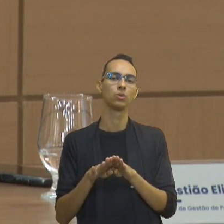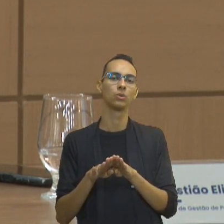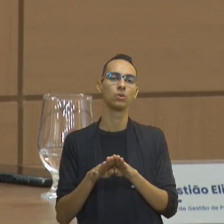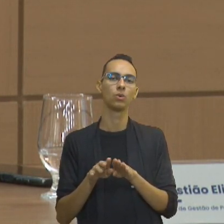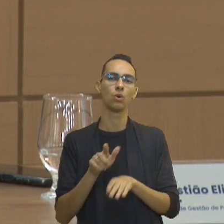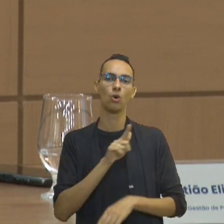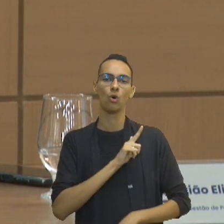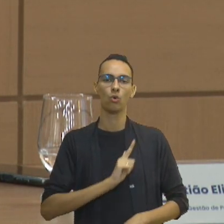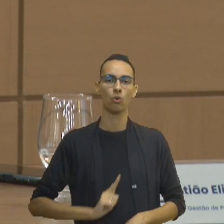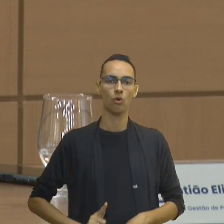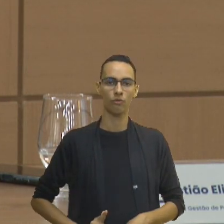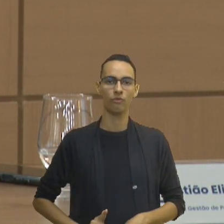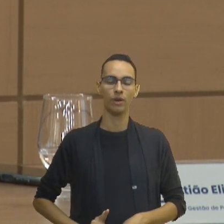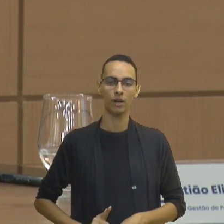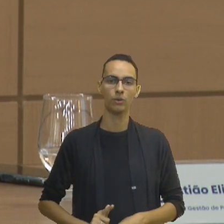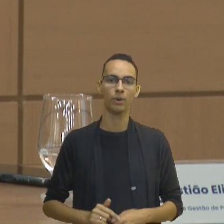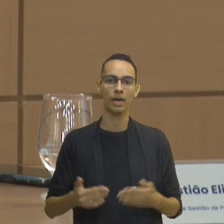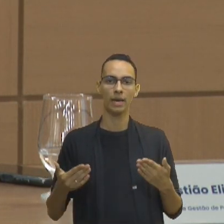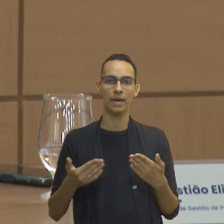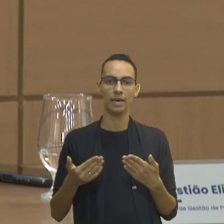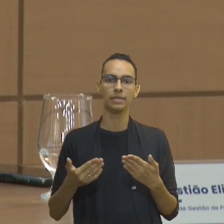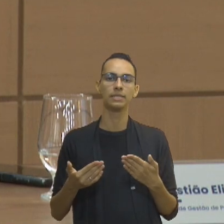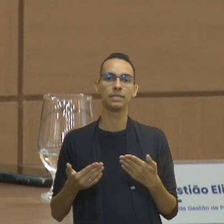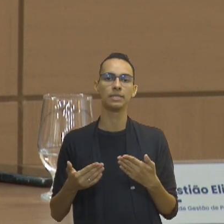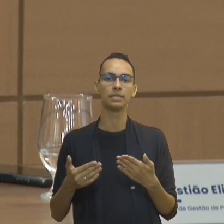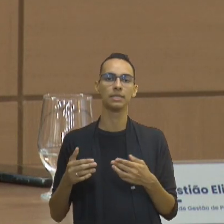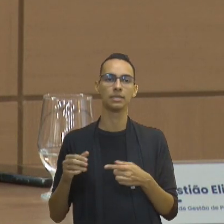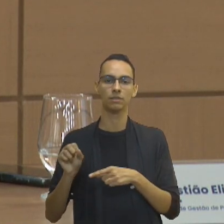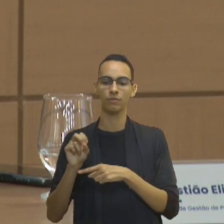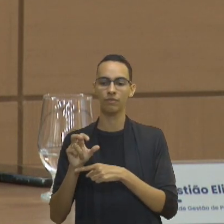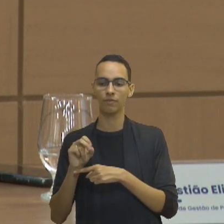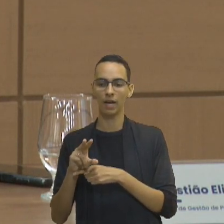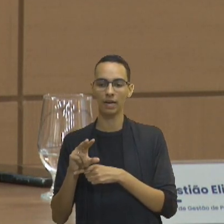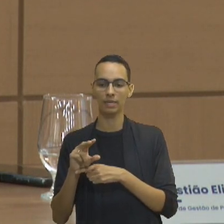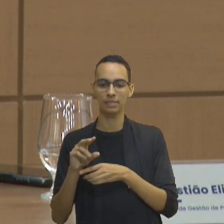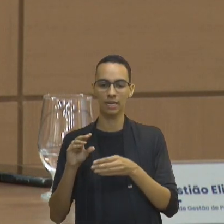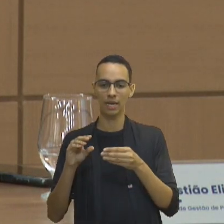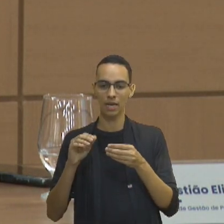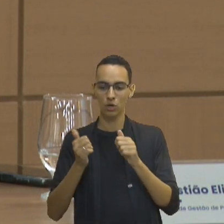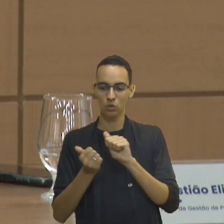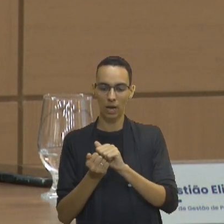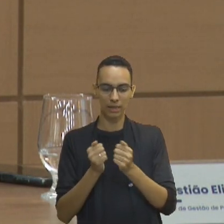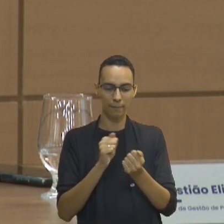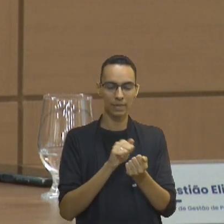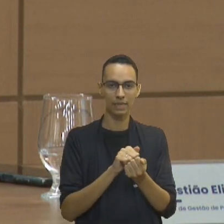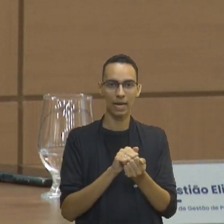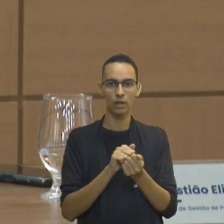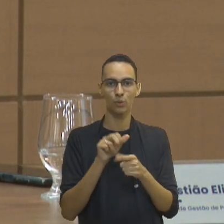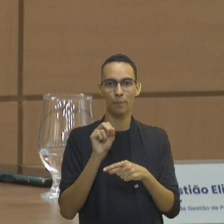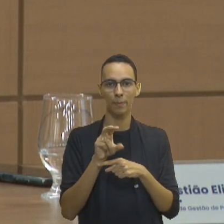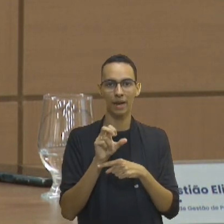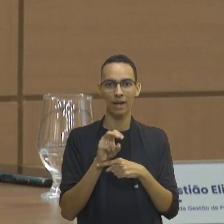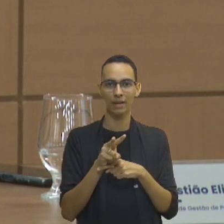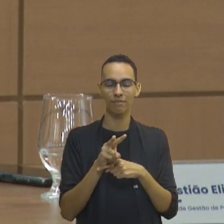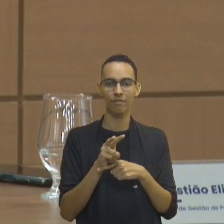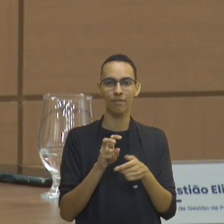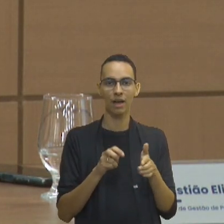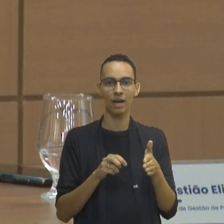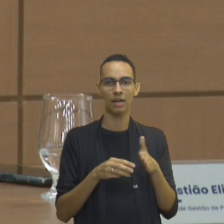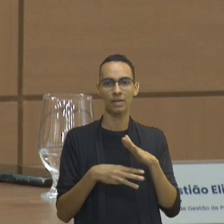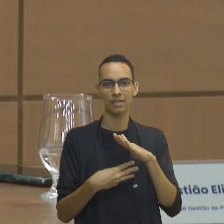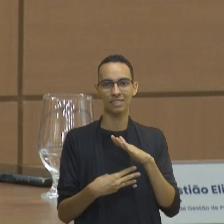esses cargos extintos seriam supridos com essas, né, contratações terceirizadas. Mas agora, diante, né, do